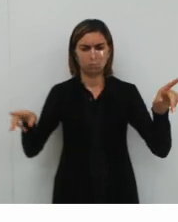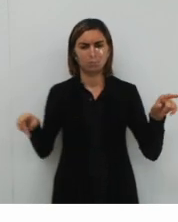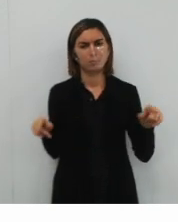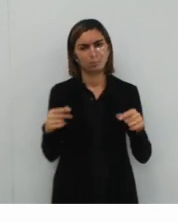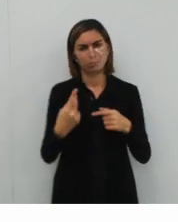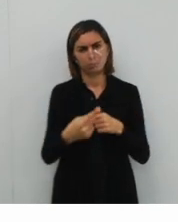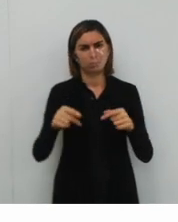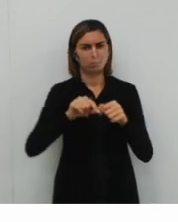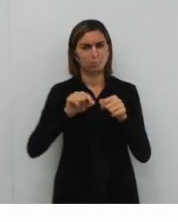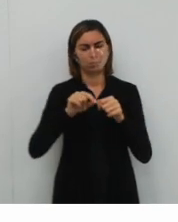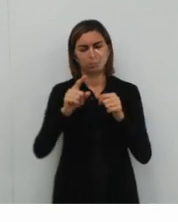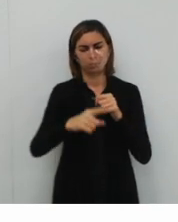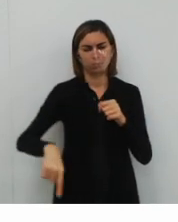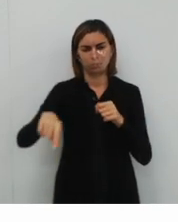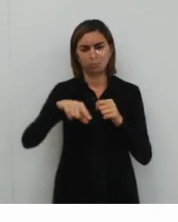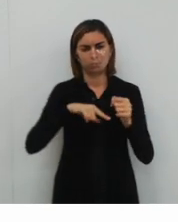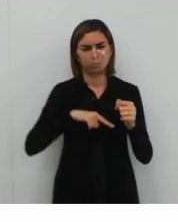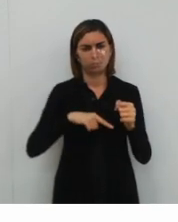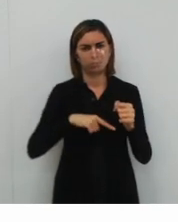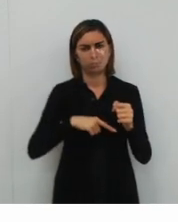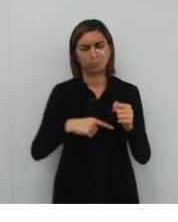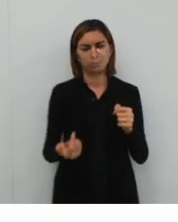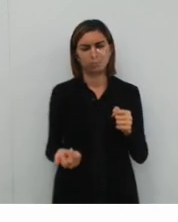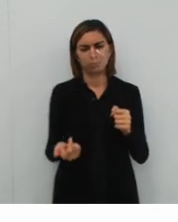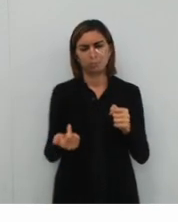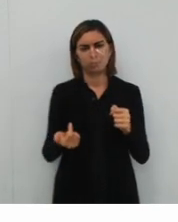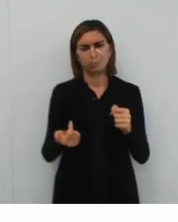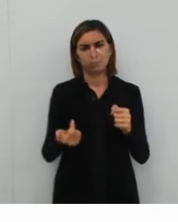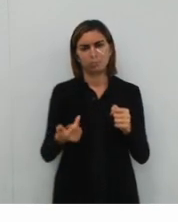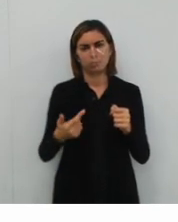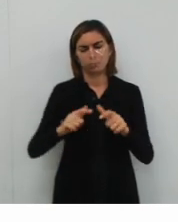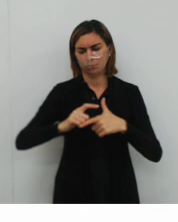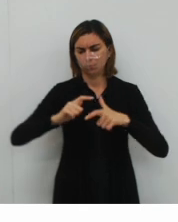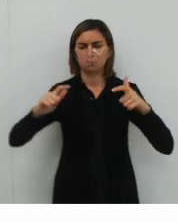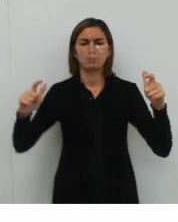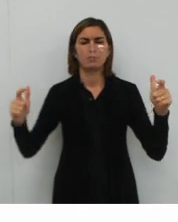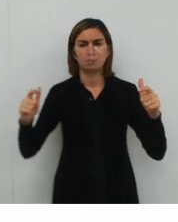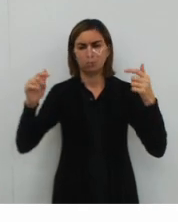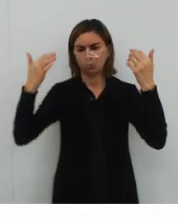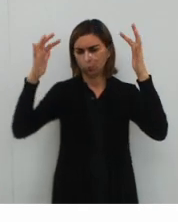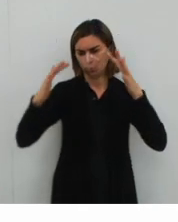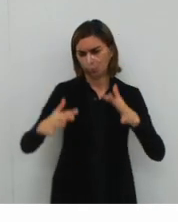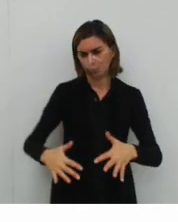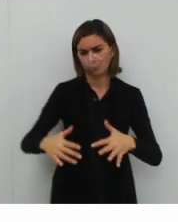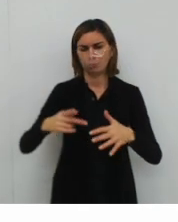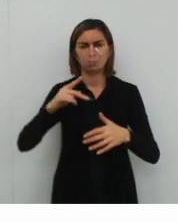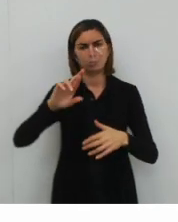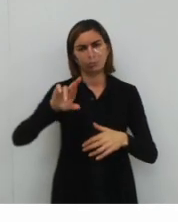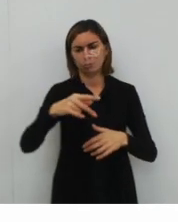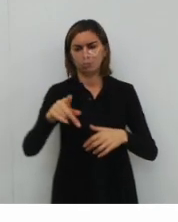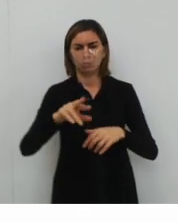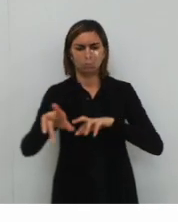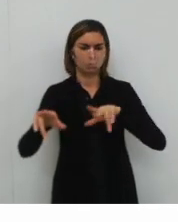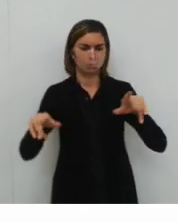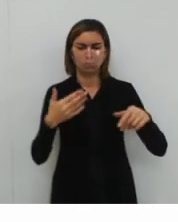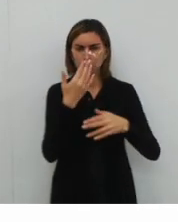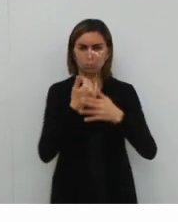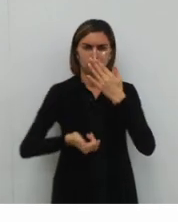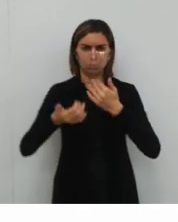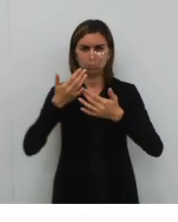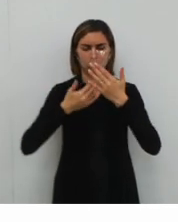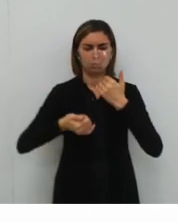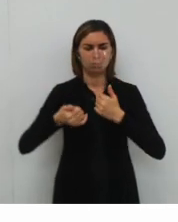isso faz com que nós temos uma queda na produção de uma série de outros alimentos.